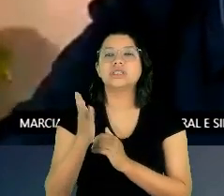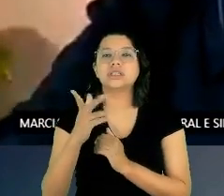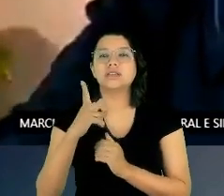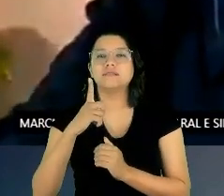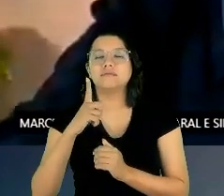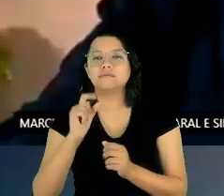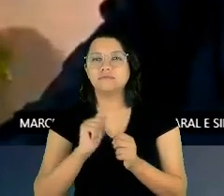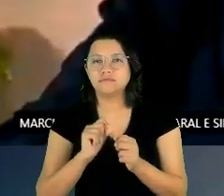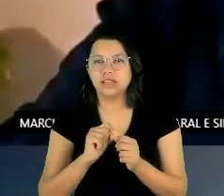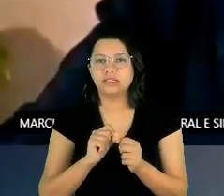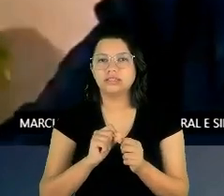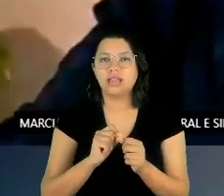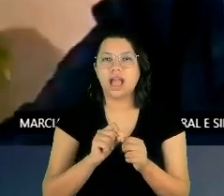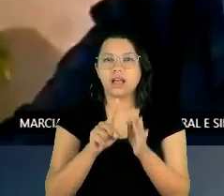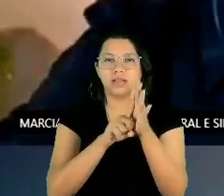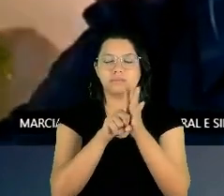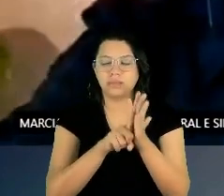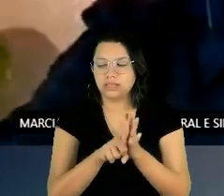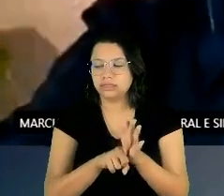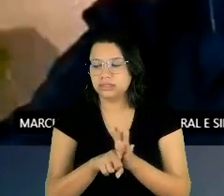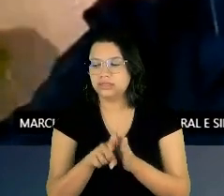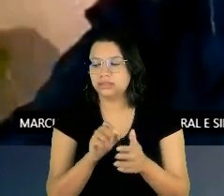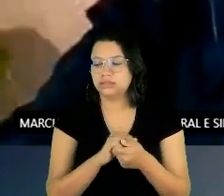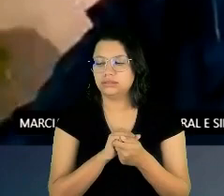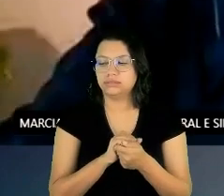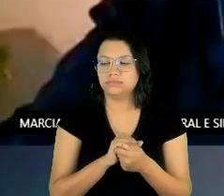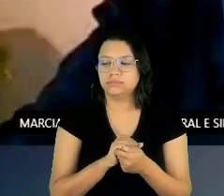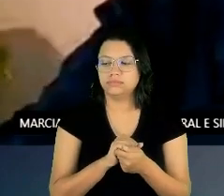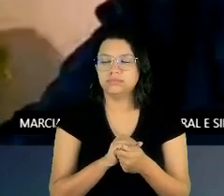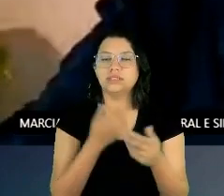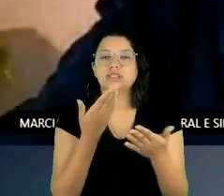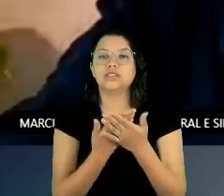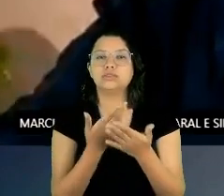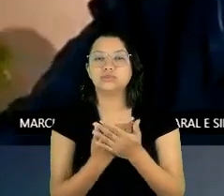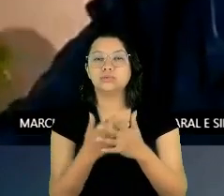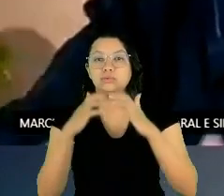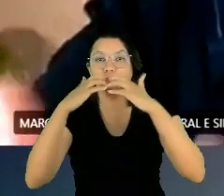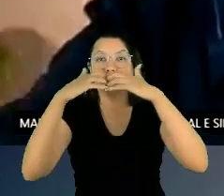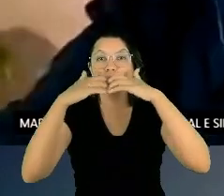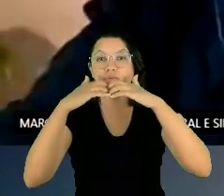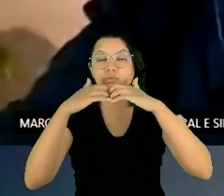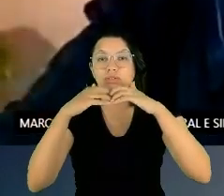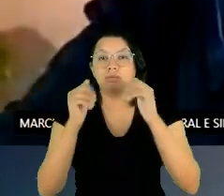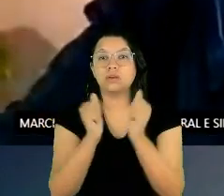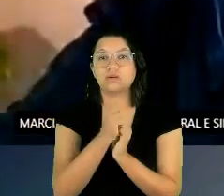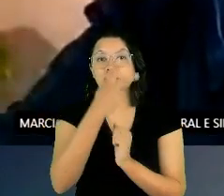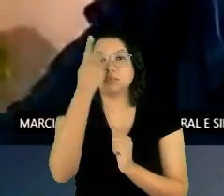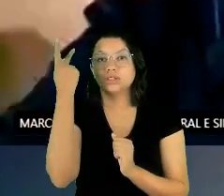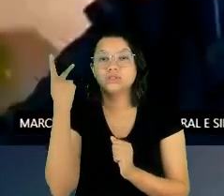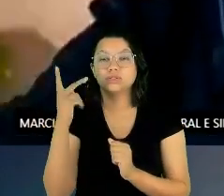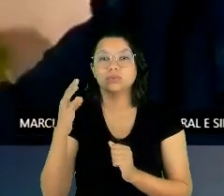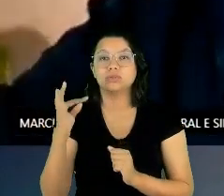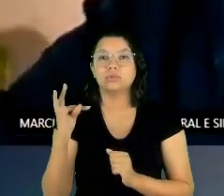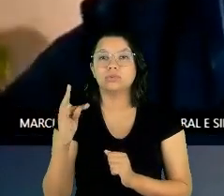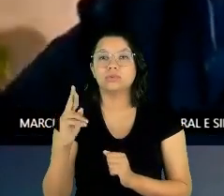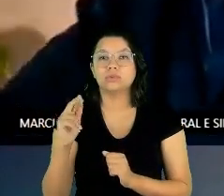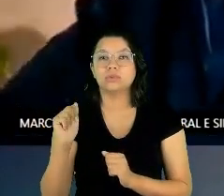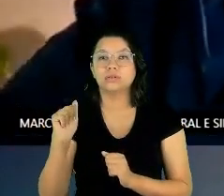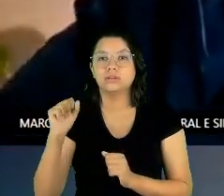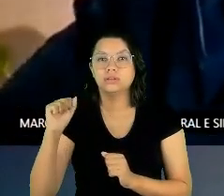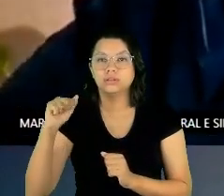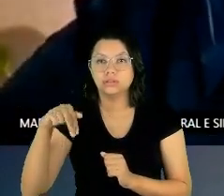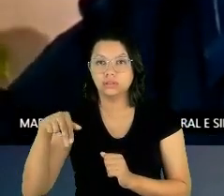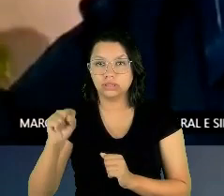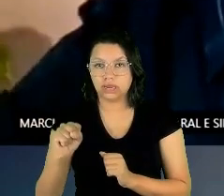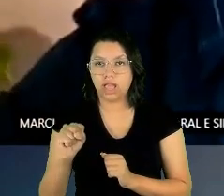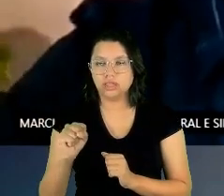e ela pergunta se já foram feitas pesquisas de estudo do cérebro com pessoas